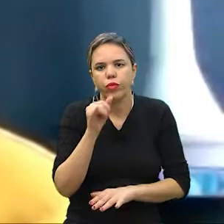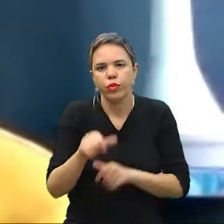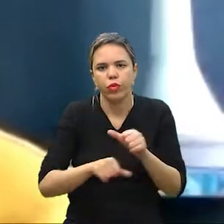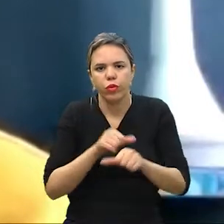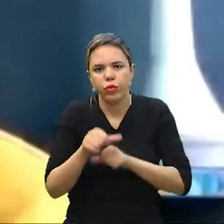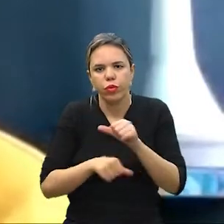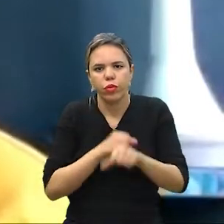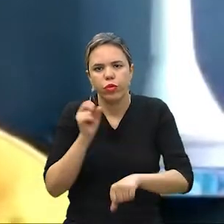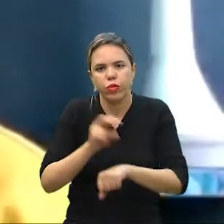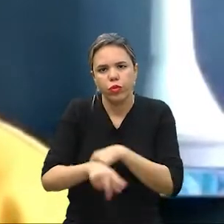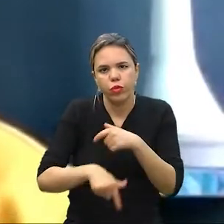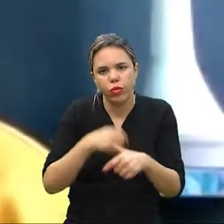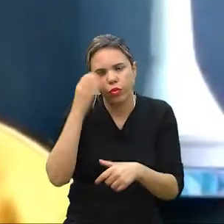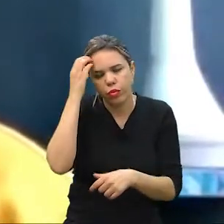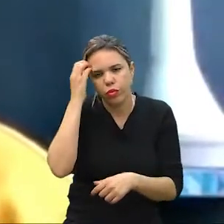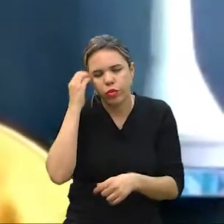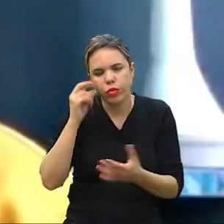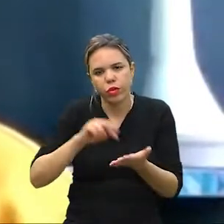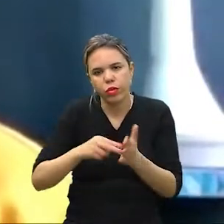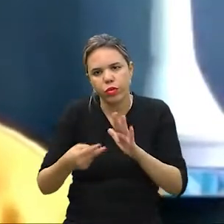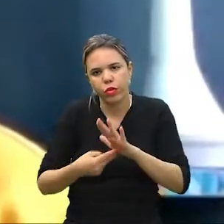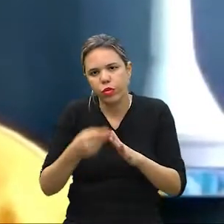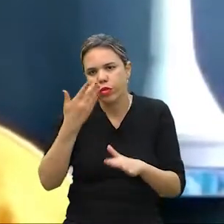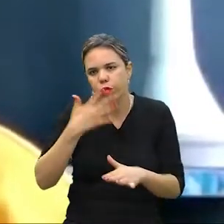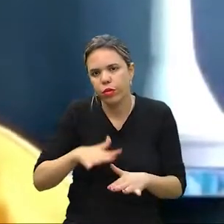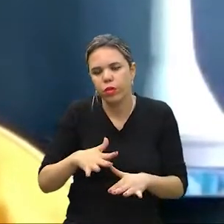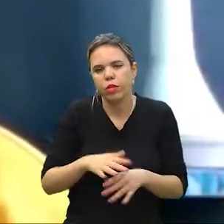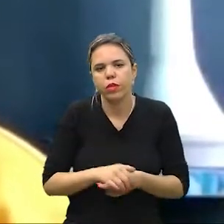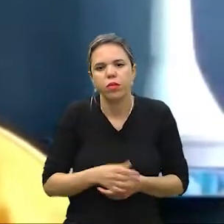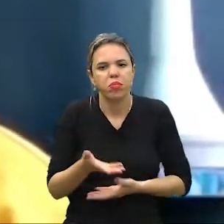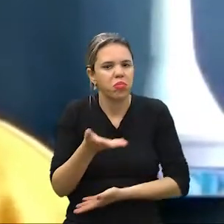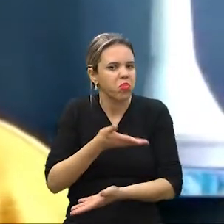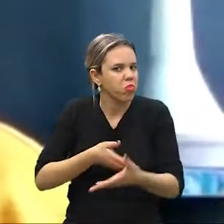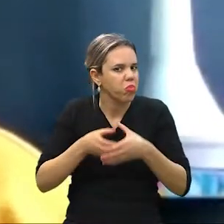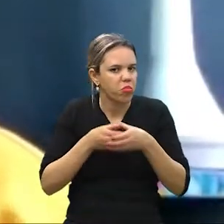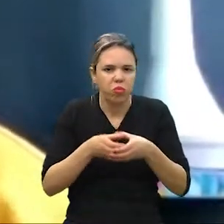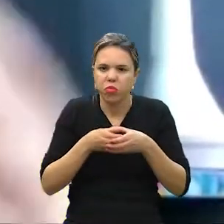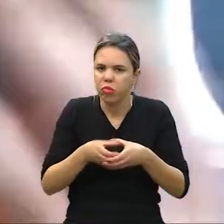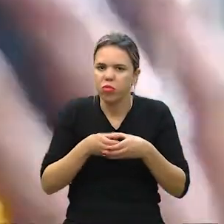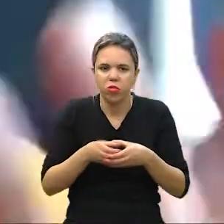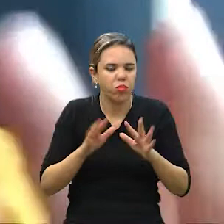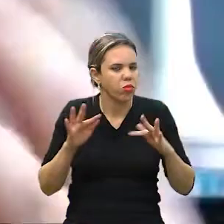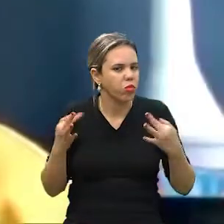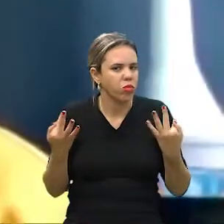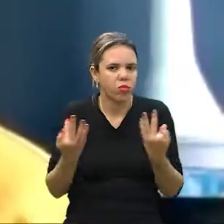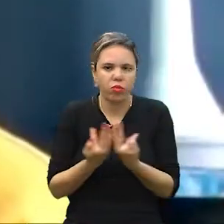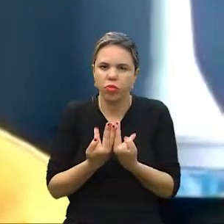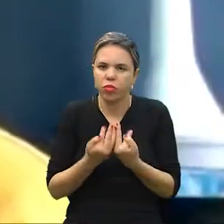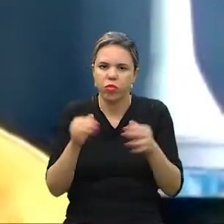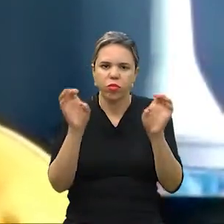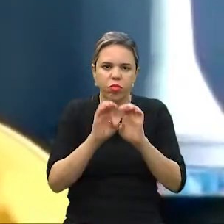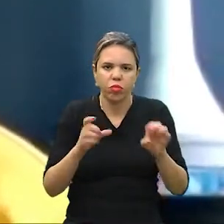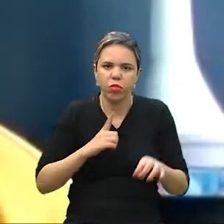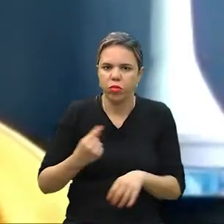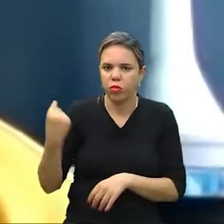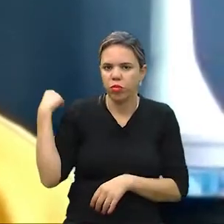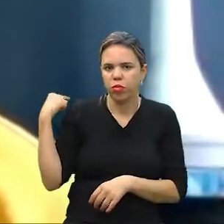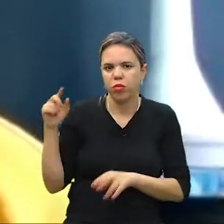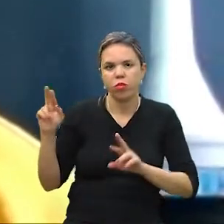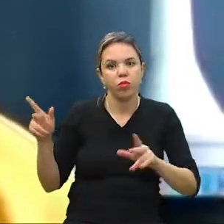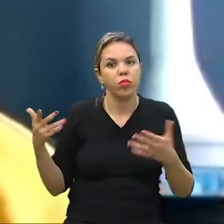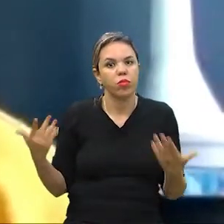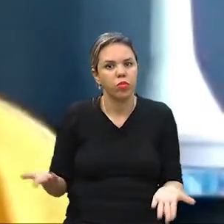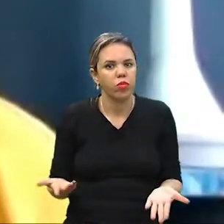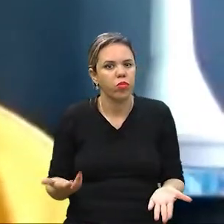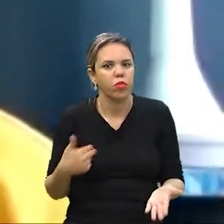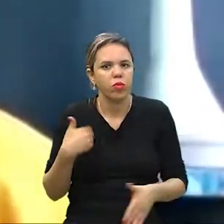também de emprego, significa crianças que deixam de conviver na relação familiar estrutural que se tinha antes. Então,